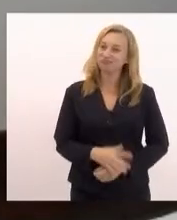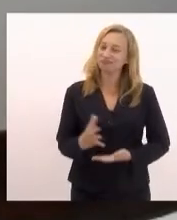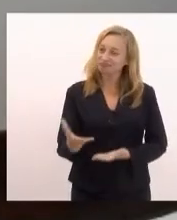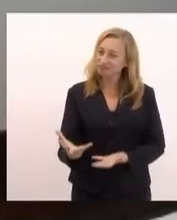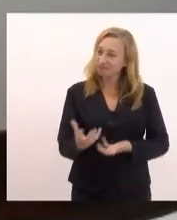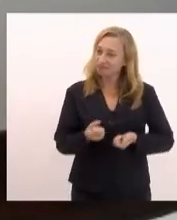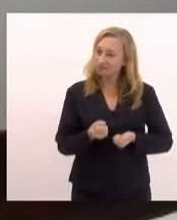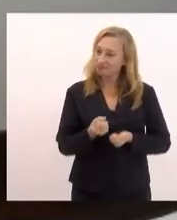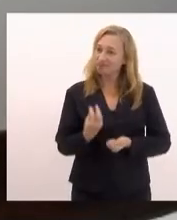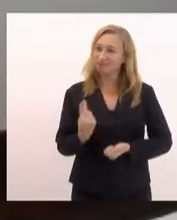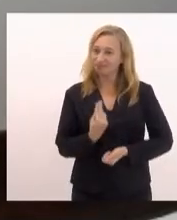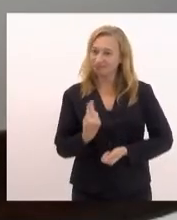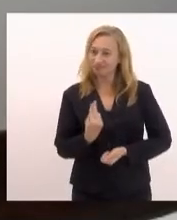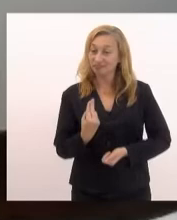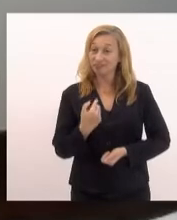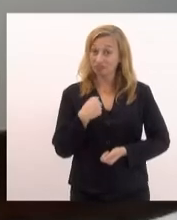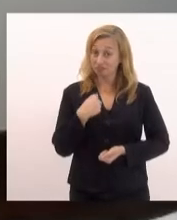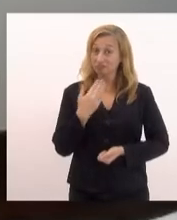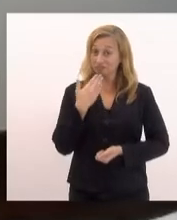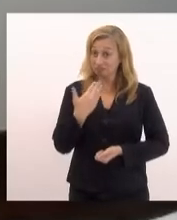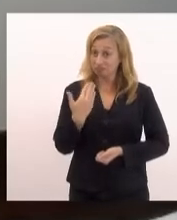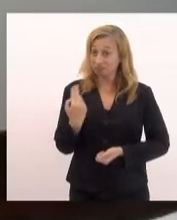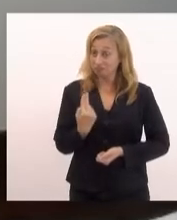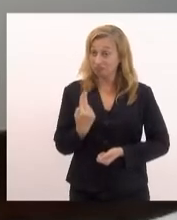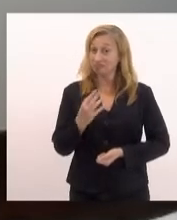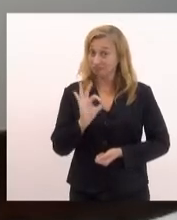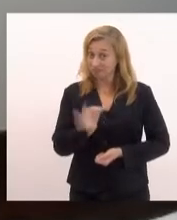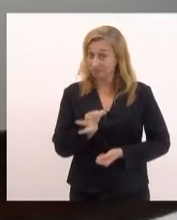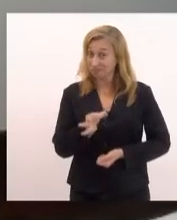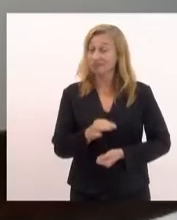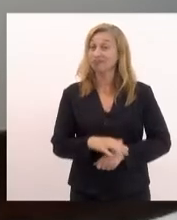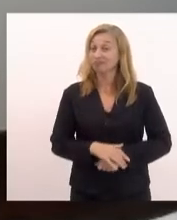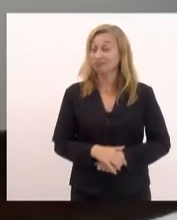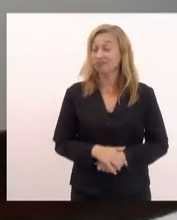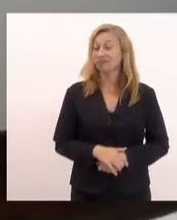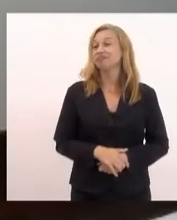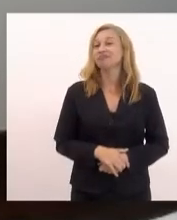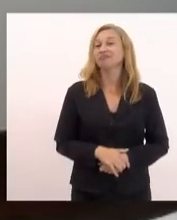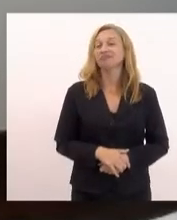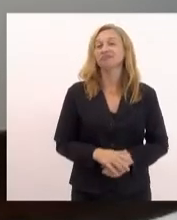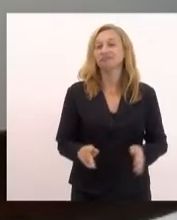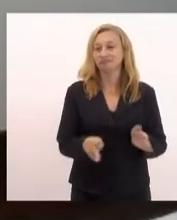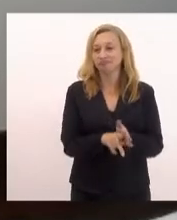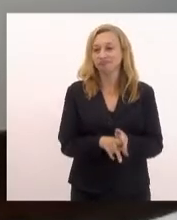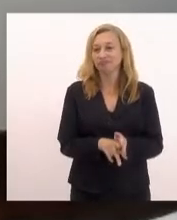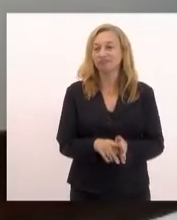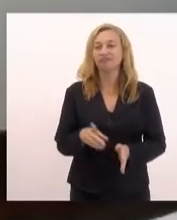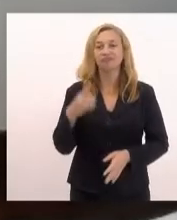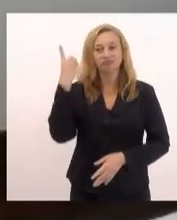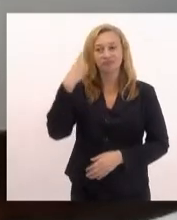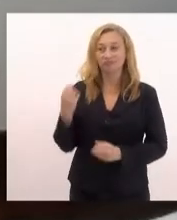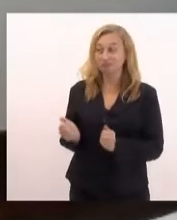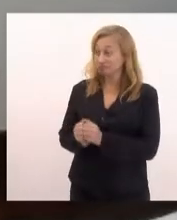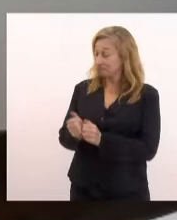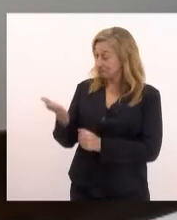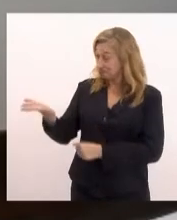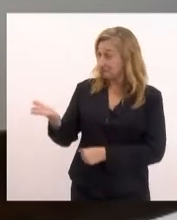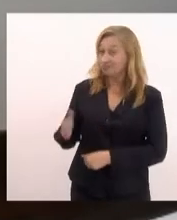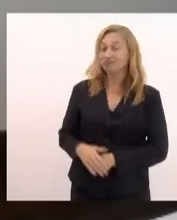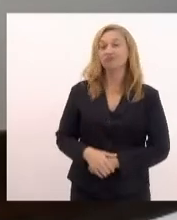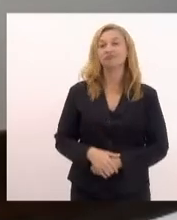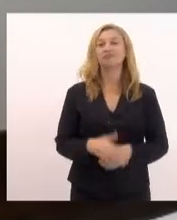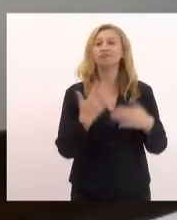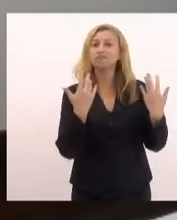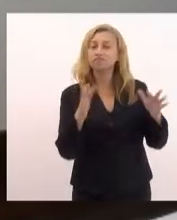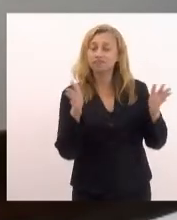com autorias, eu me inscrevo no momento adequado para subscrever esse projeto, Dani, ao seu lado. Cumprimentar você